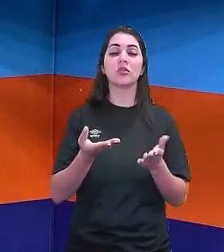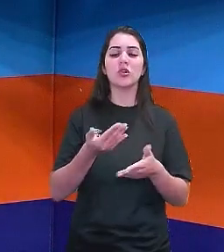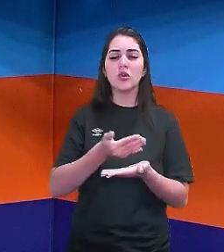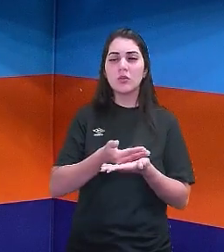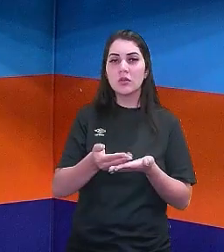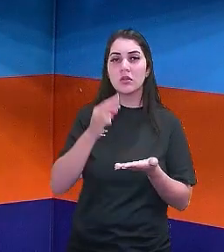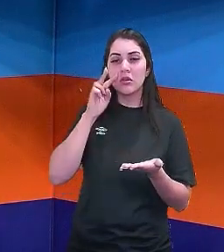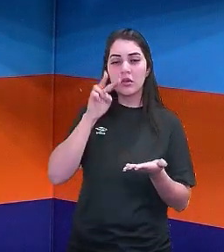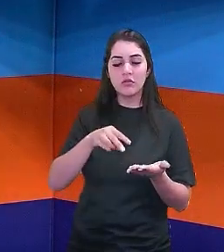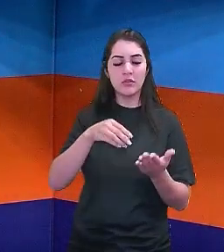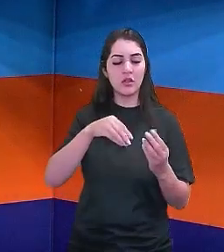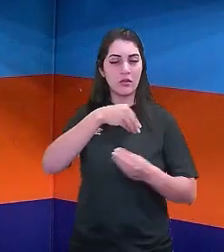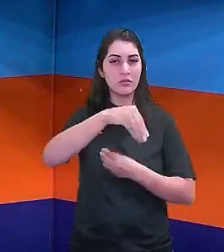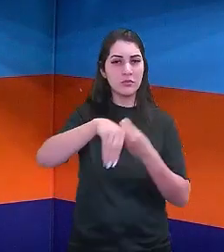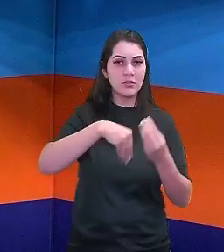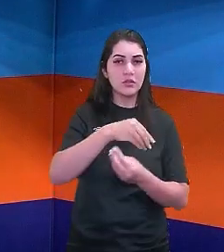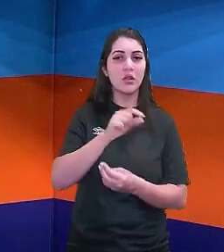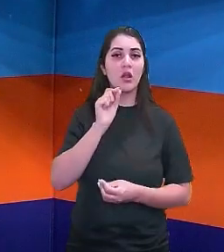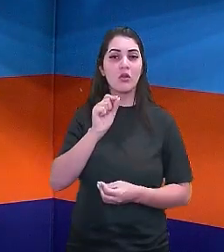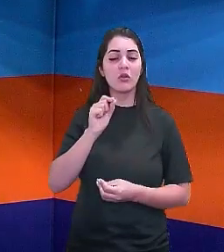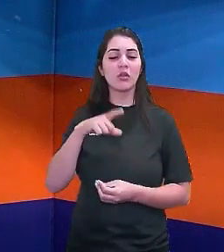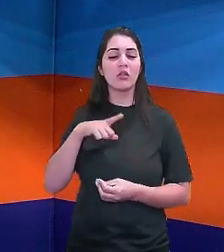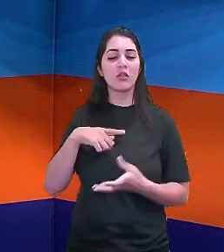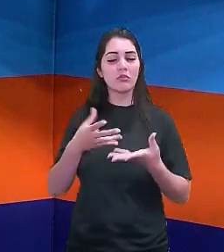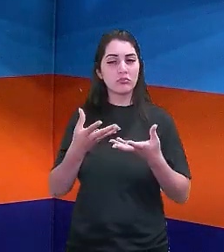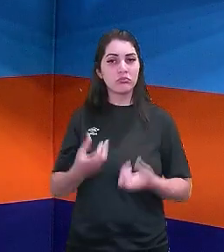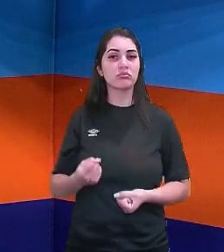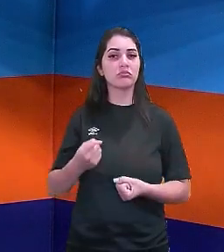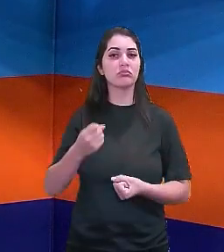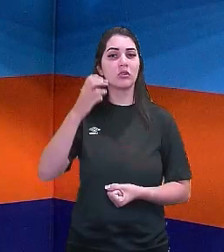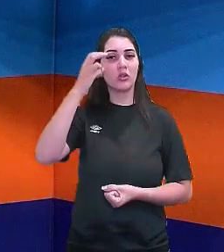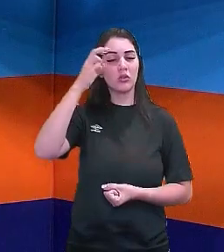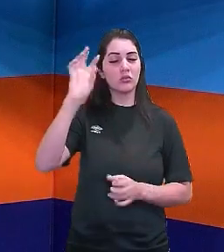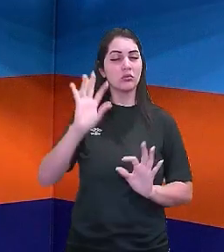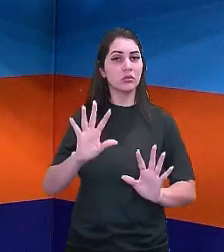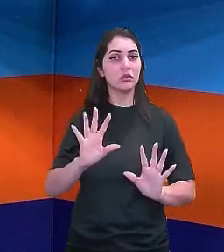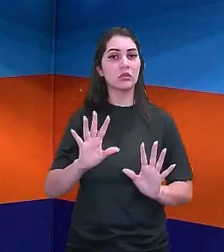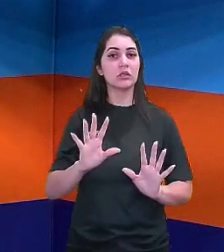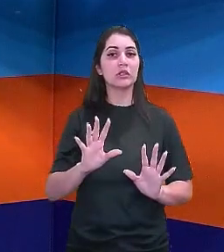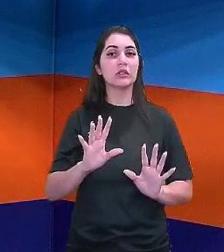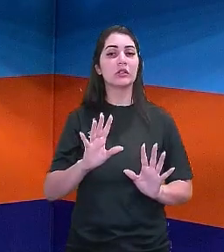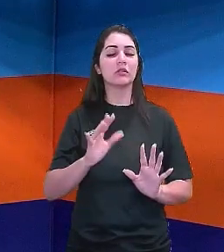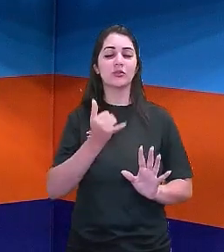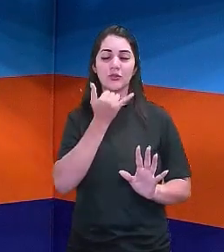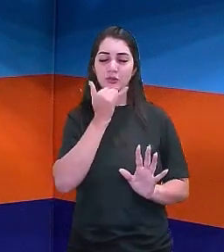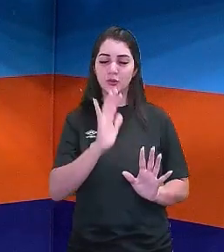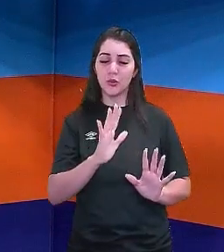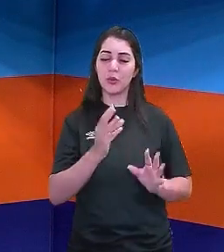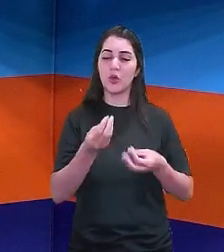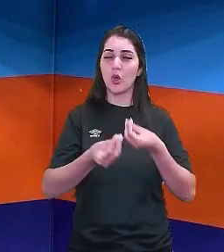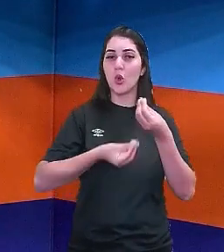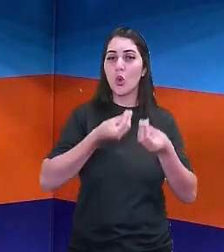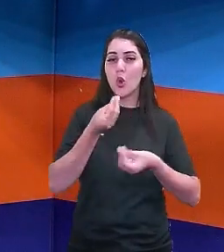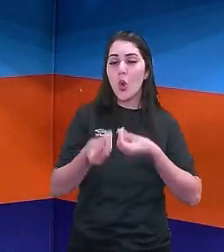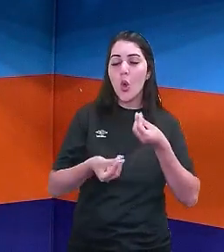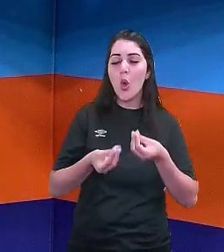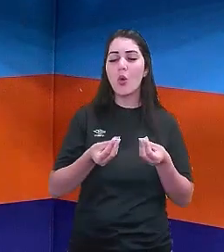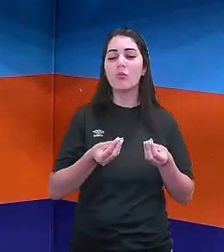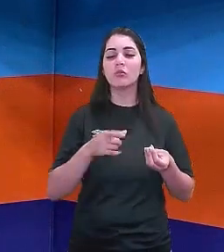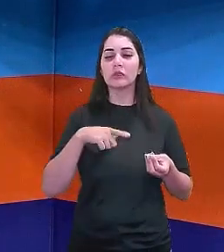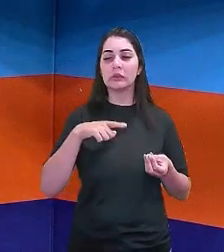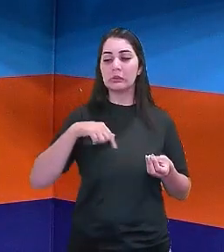como apropriação, cultural, não apropriação cultural, mas como parte do Brasil. Começaram a entender